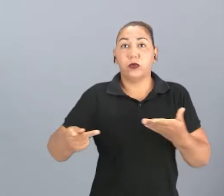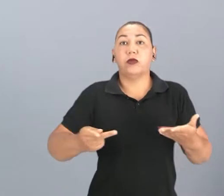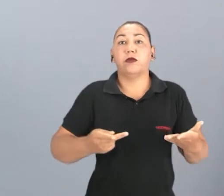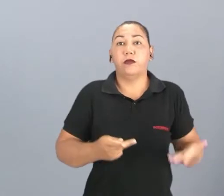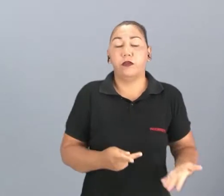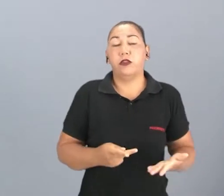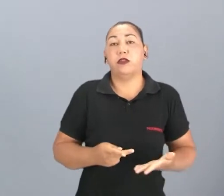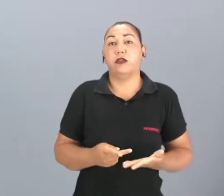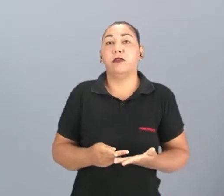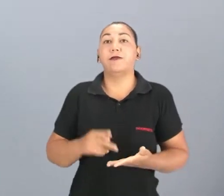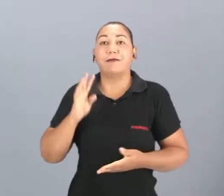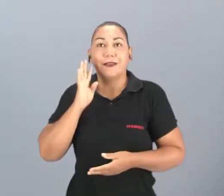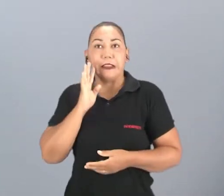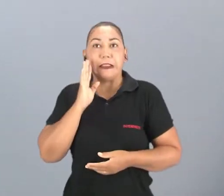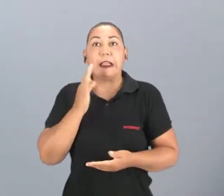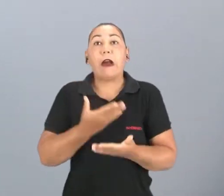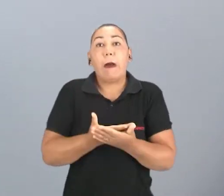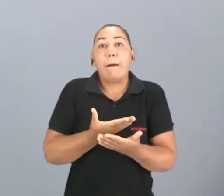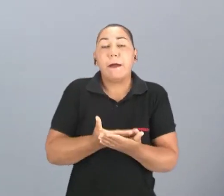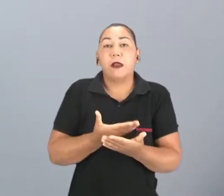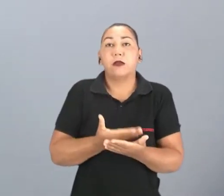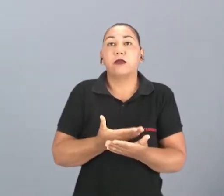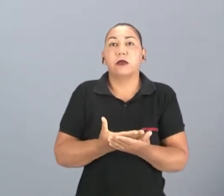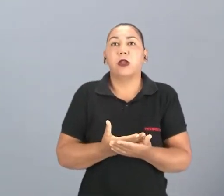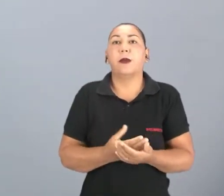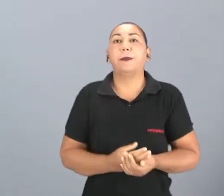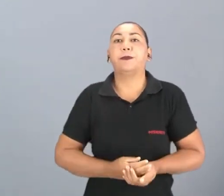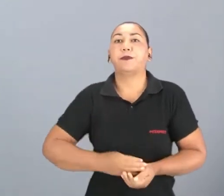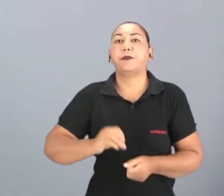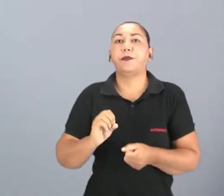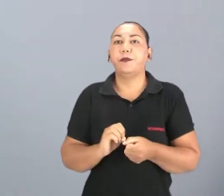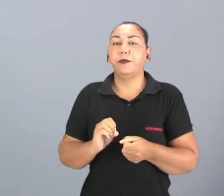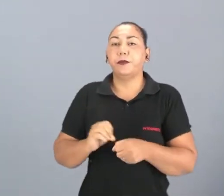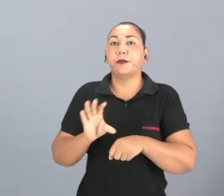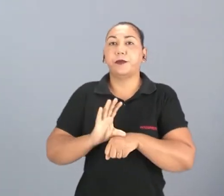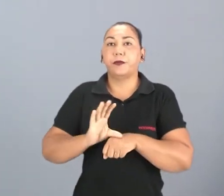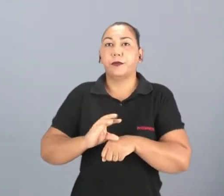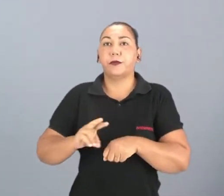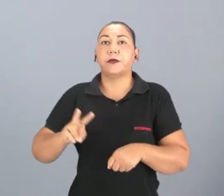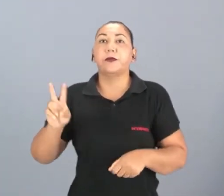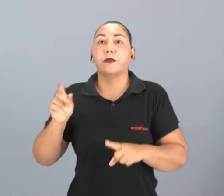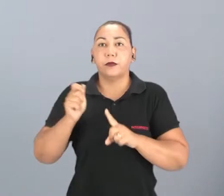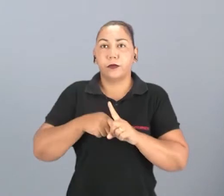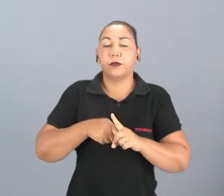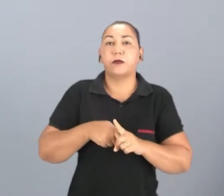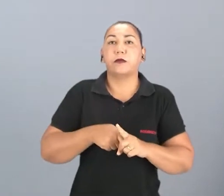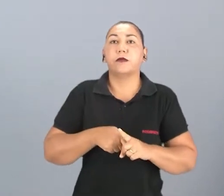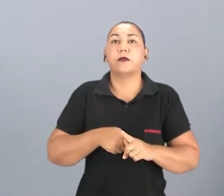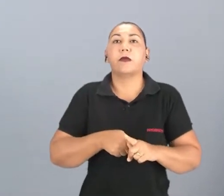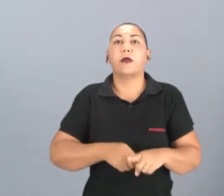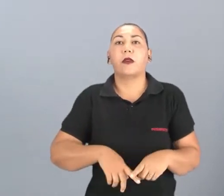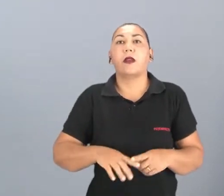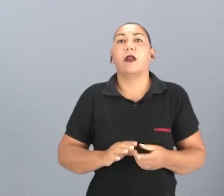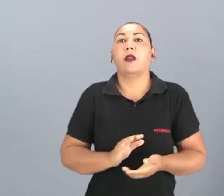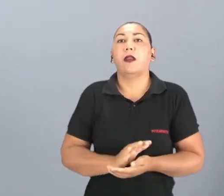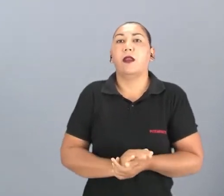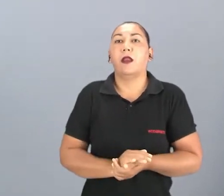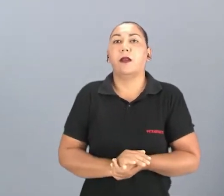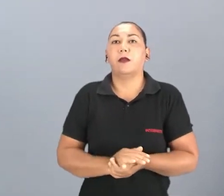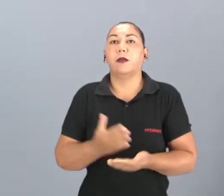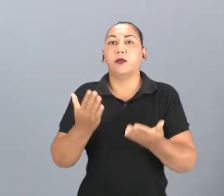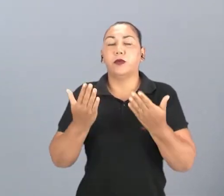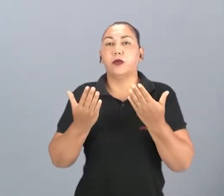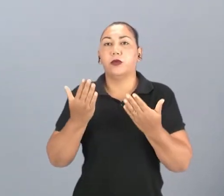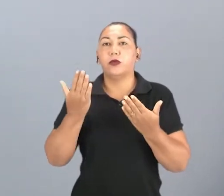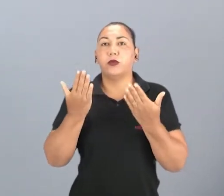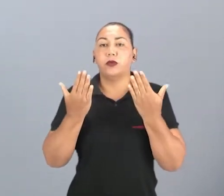bem interessante, para ela estudar, fazer um curso de verão, na verdade de 2 meses, em Harvard, na área de psicologia.